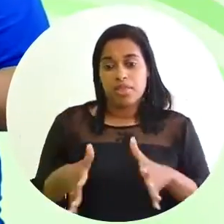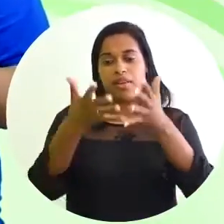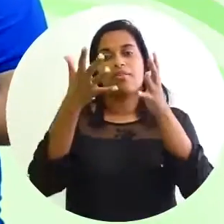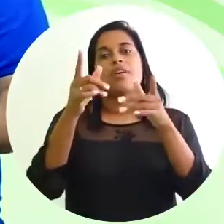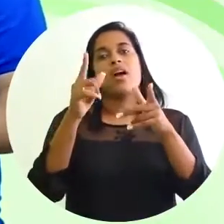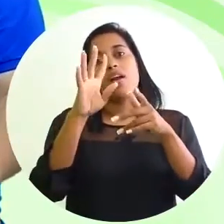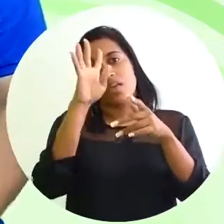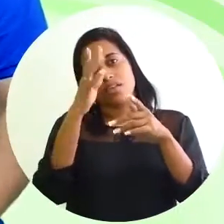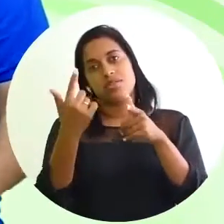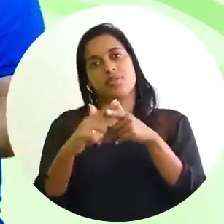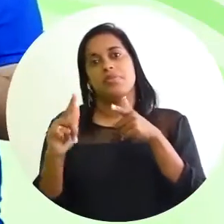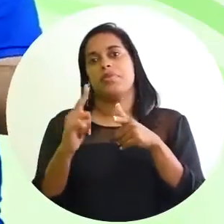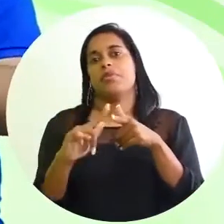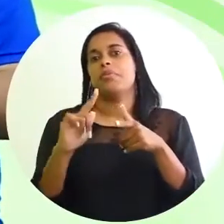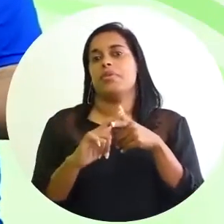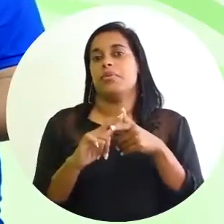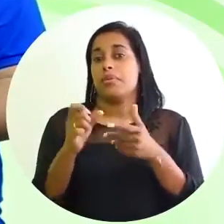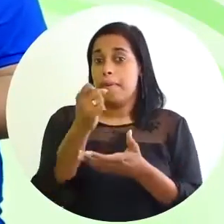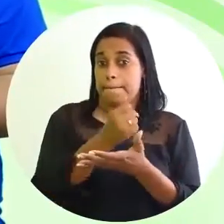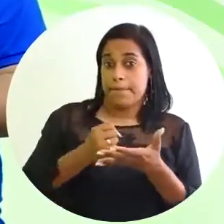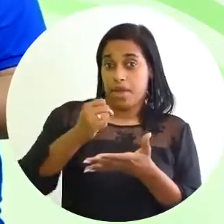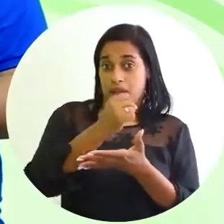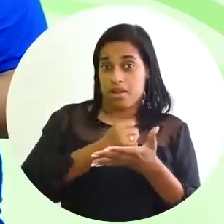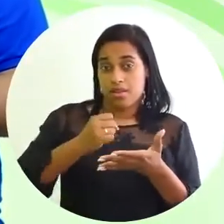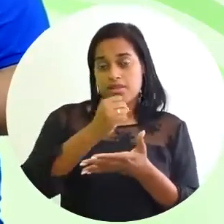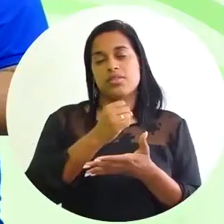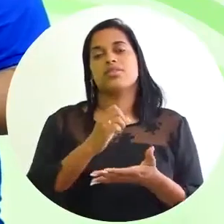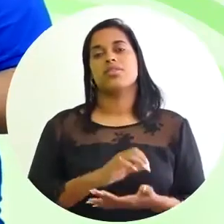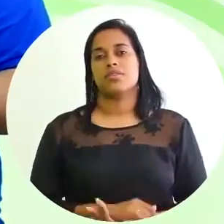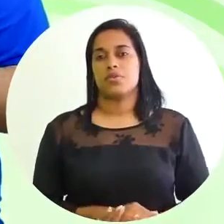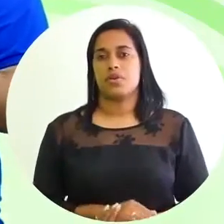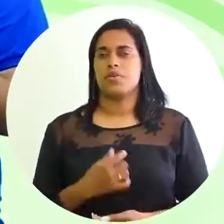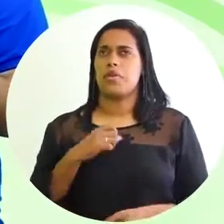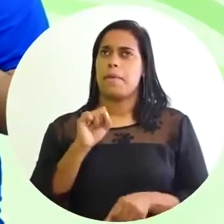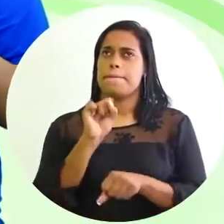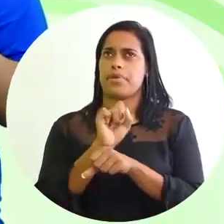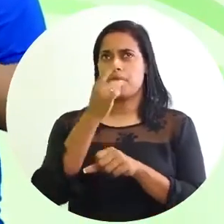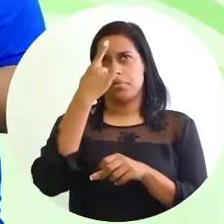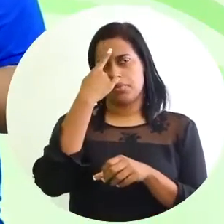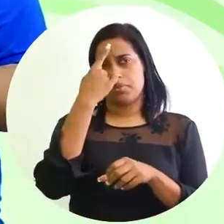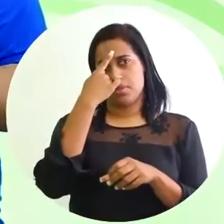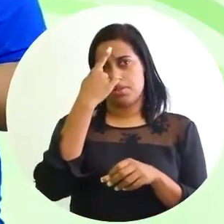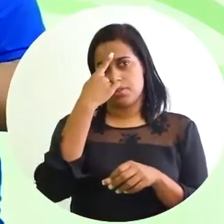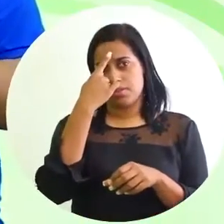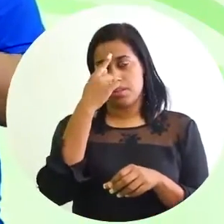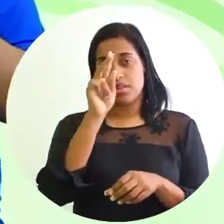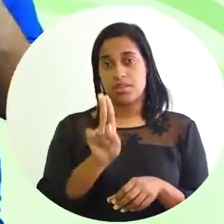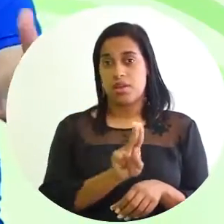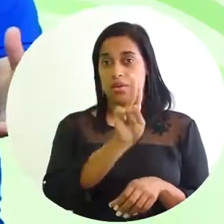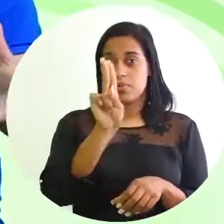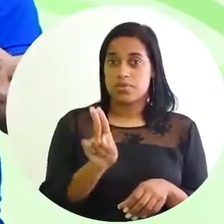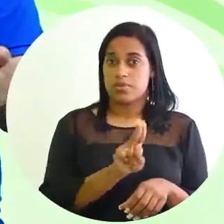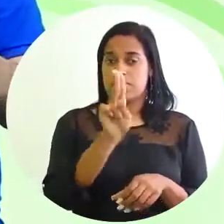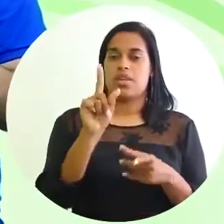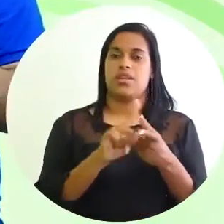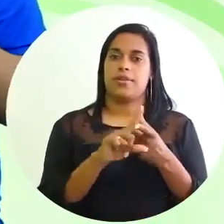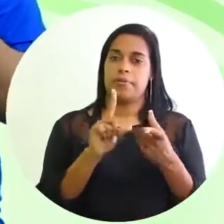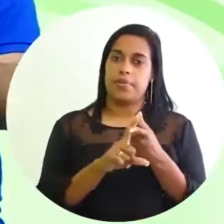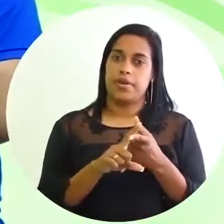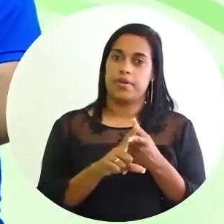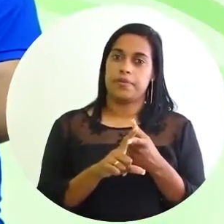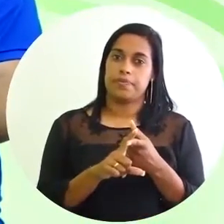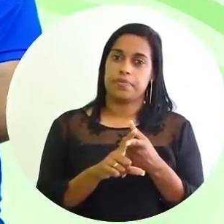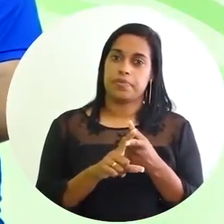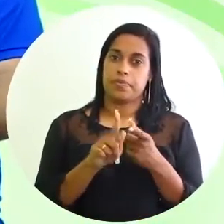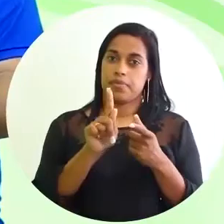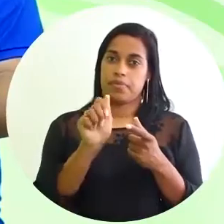motivá-las e resolver problemas. Esse é o conceito básico, né? Assim, quando a gente para pensar, é quando a gente está utilizando coisas de games, do